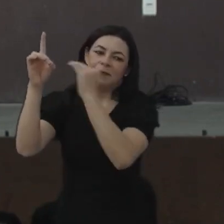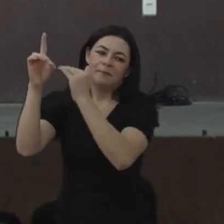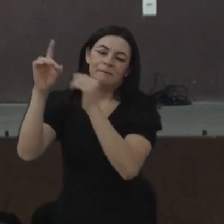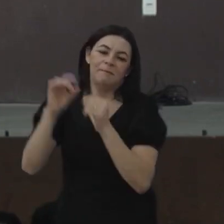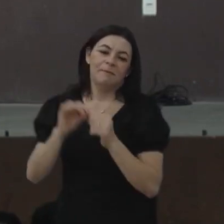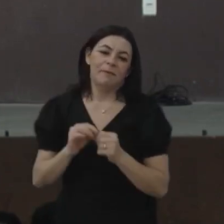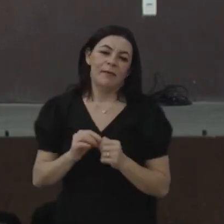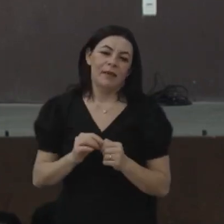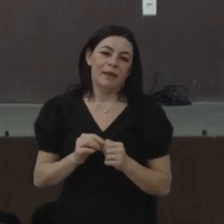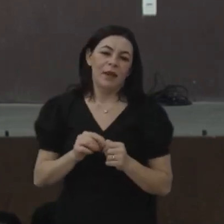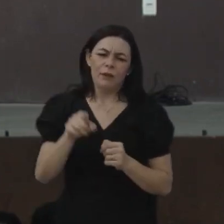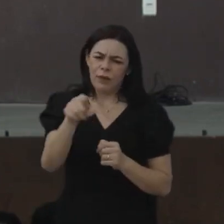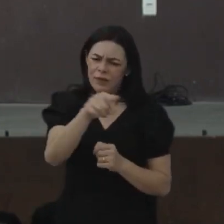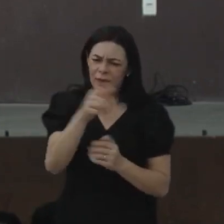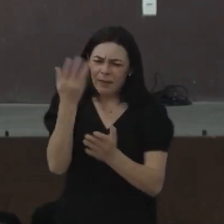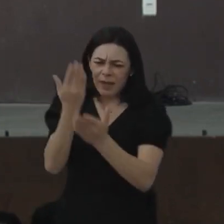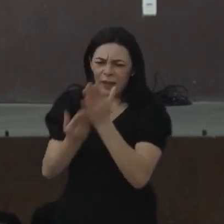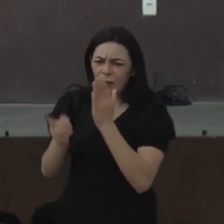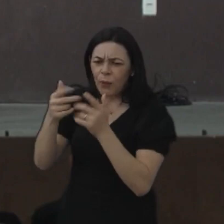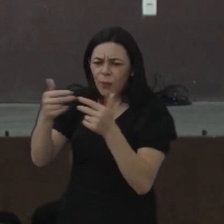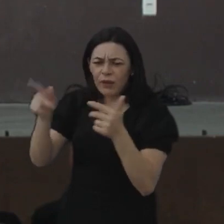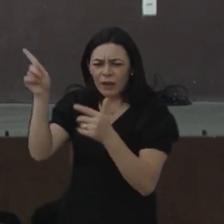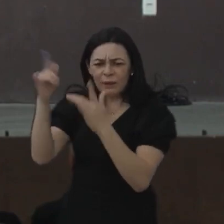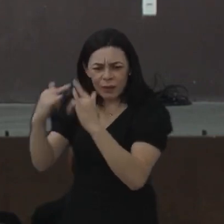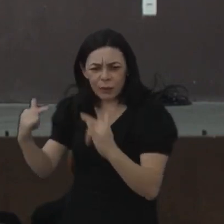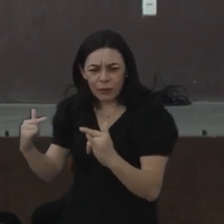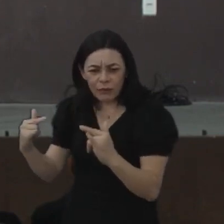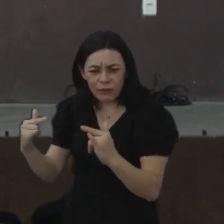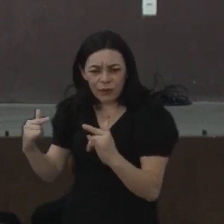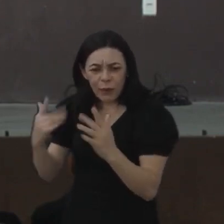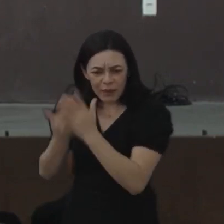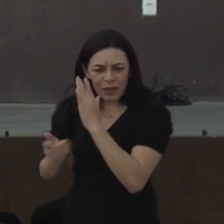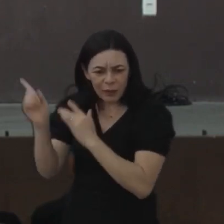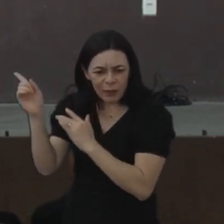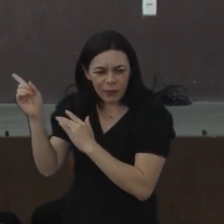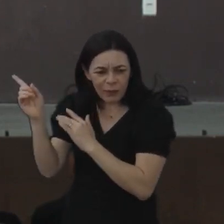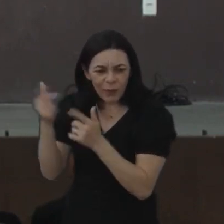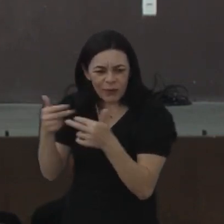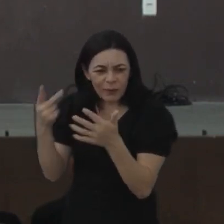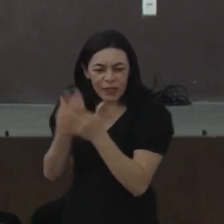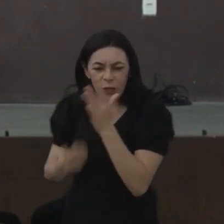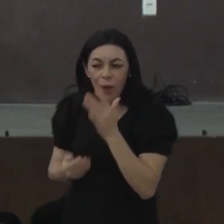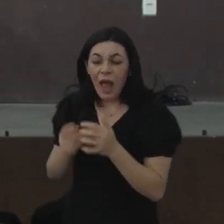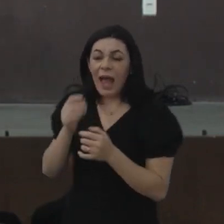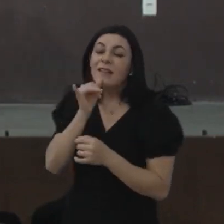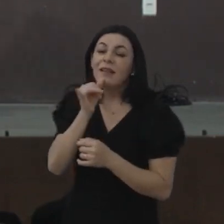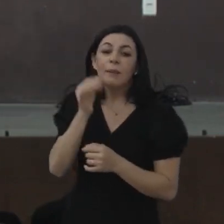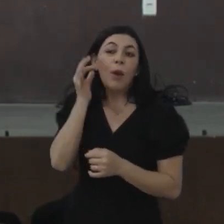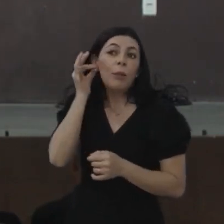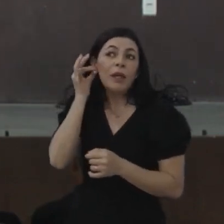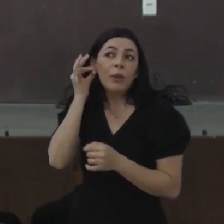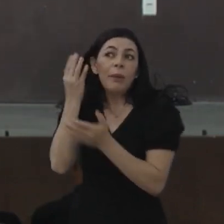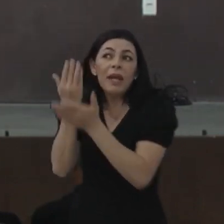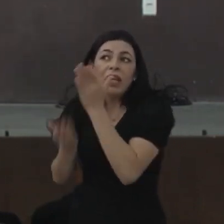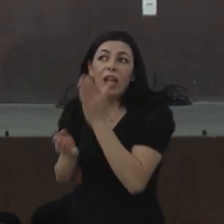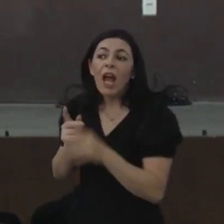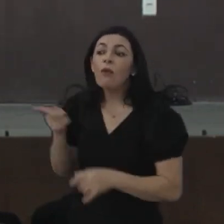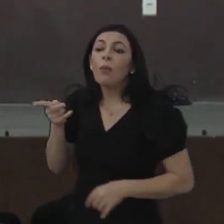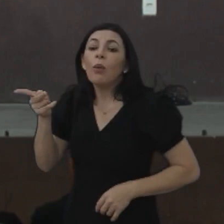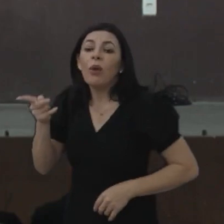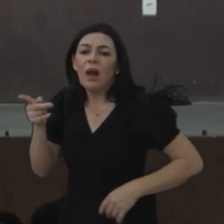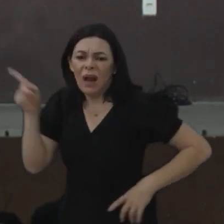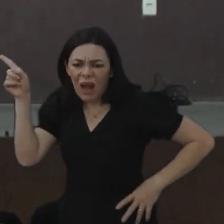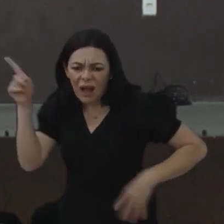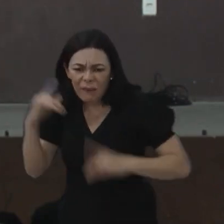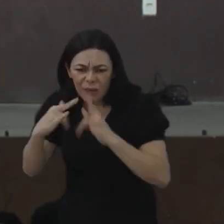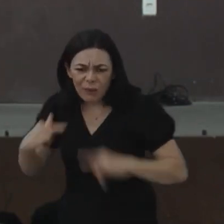Você perdeu alguma coisa lá? Tenho certeza que não. Você não perdeu nada lá. Não, eu vou procurar meu brinco que caiu aqui. Você não